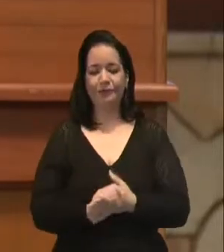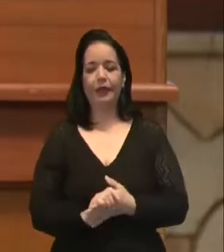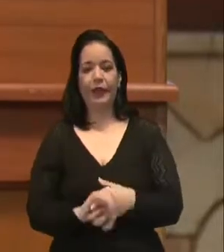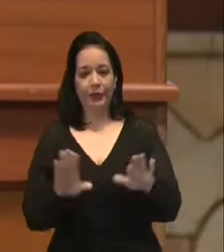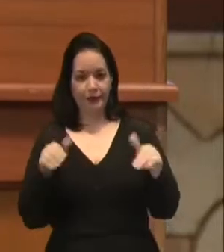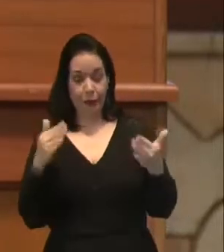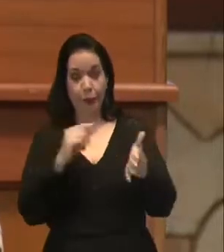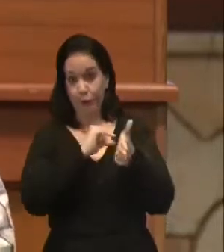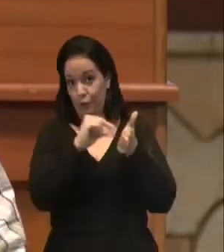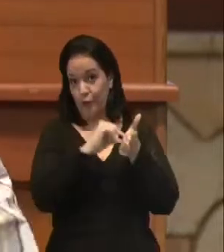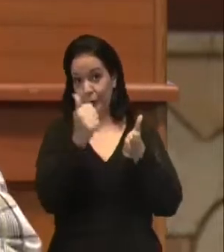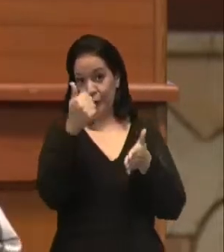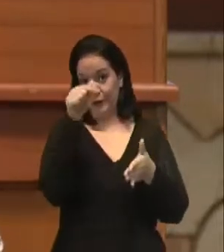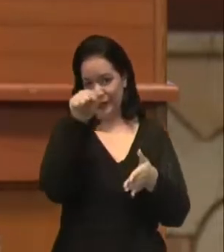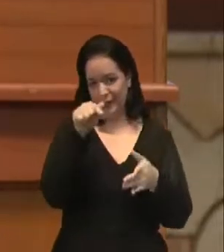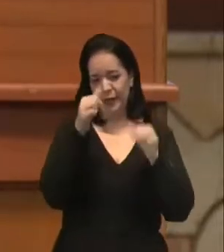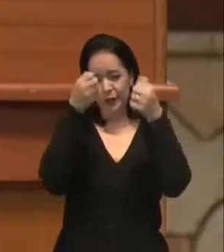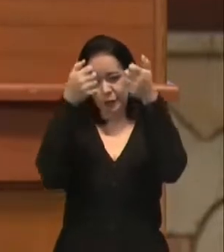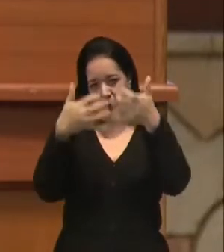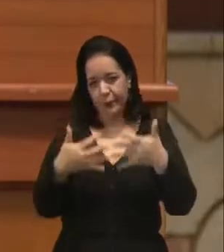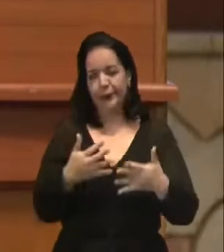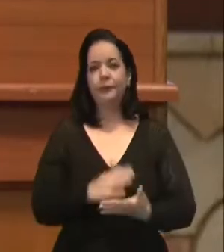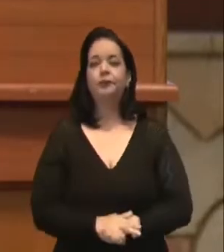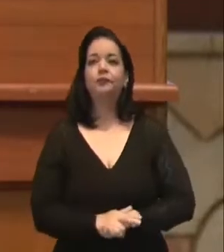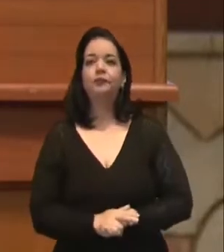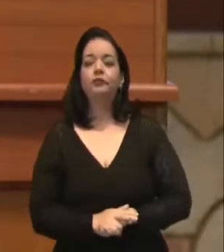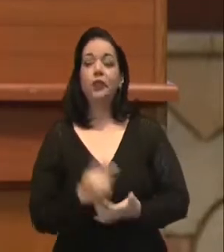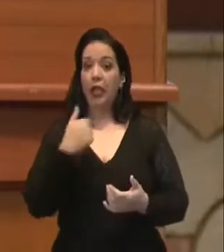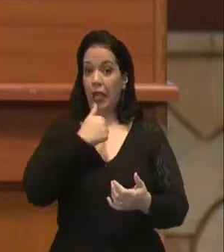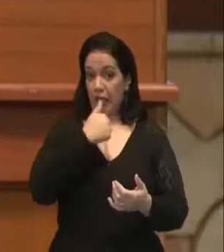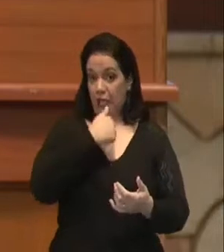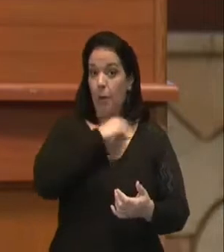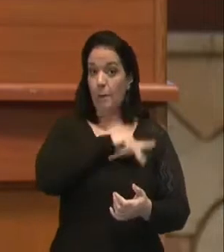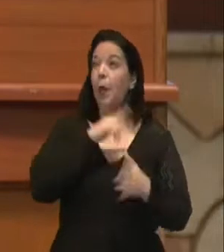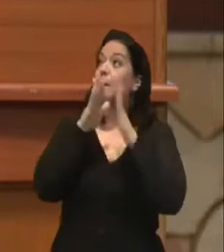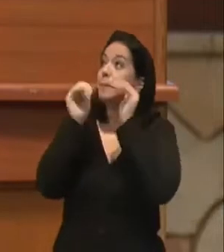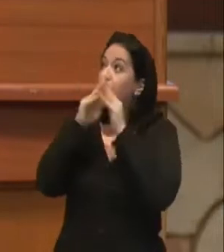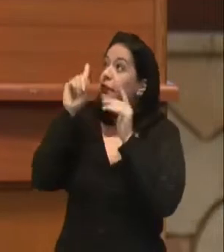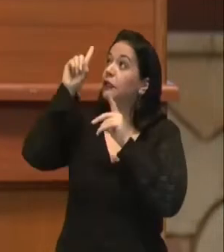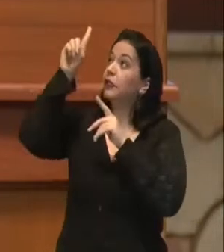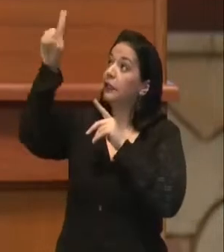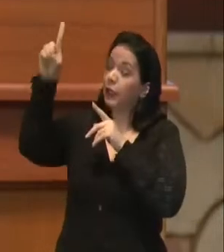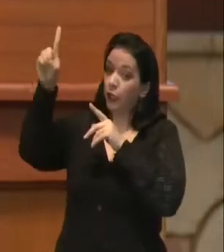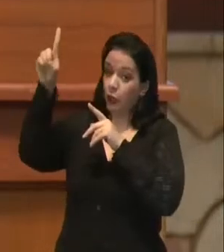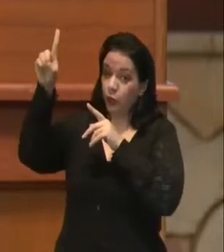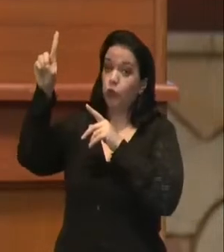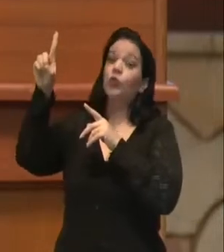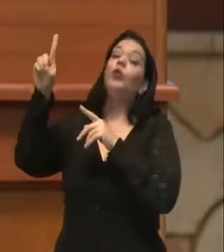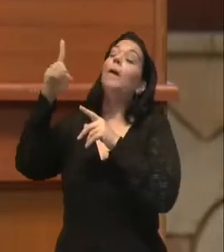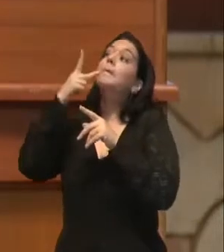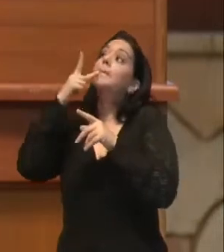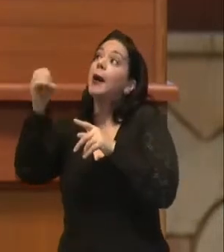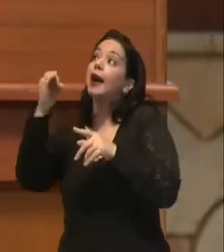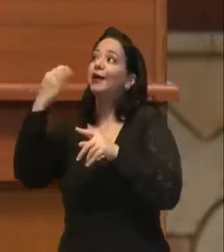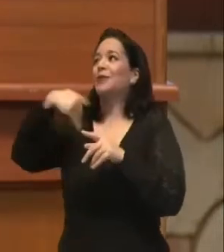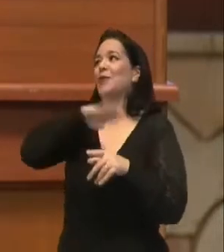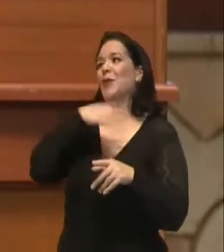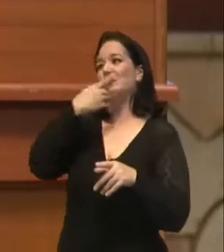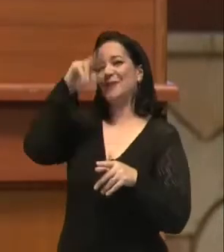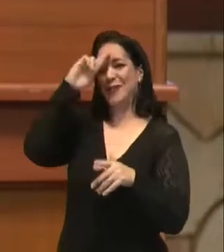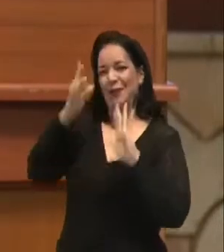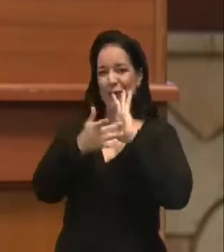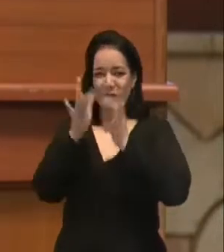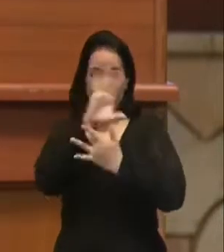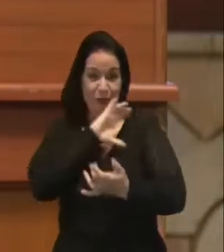diz o verso 17: para que o Deus de nosso Senhor Jesus Cristo, Pai da glória, vos conceda espírito de